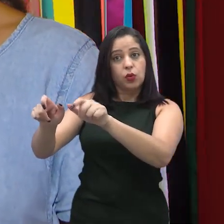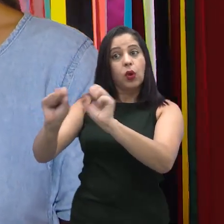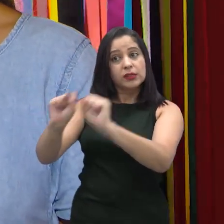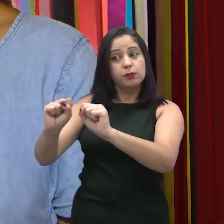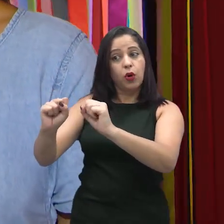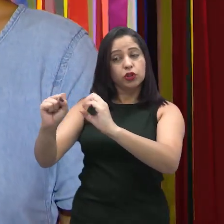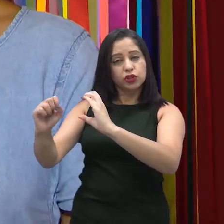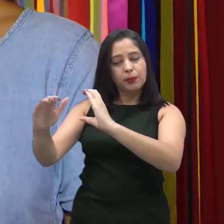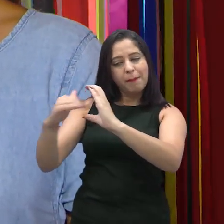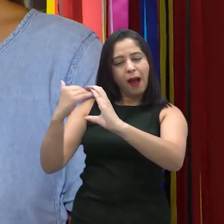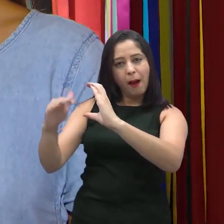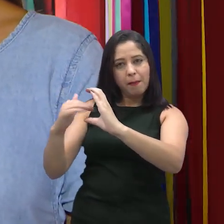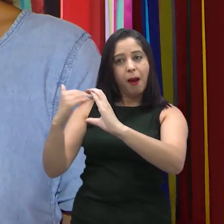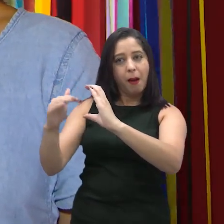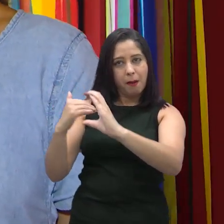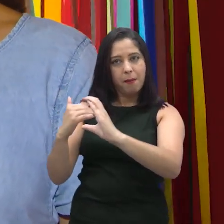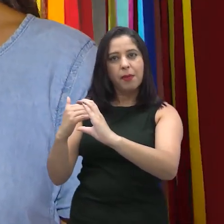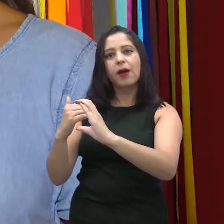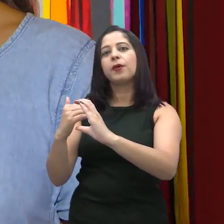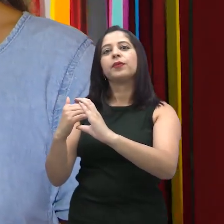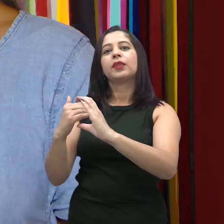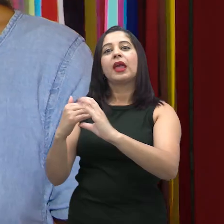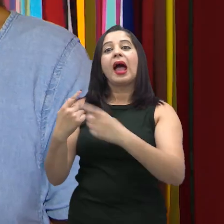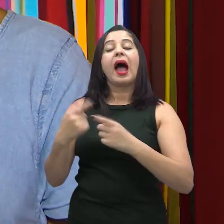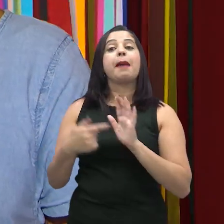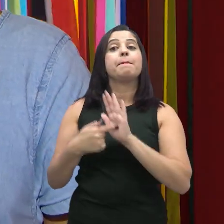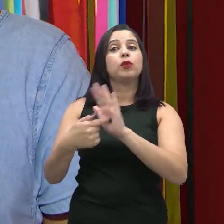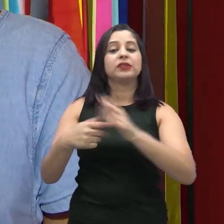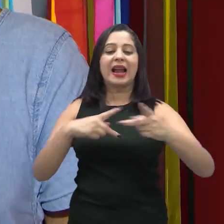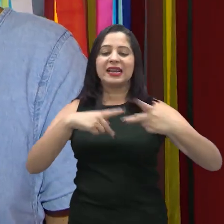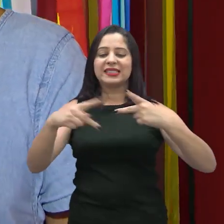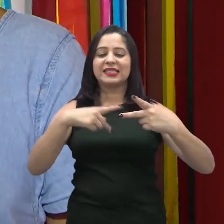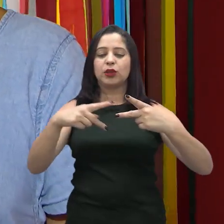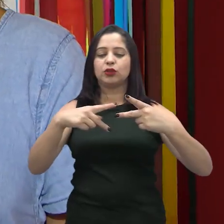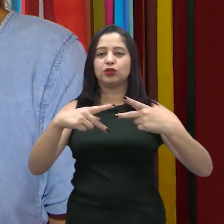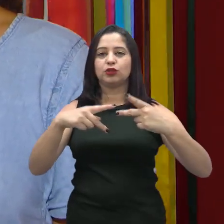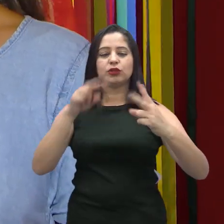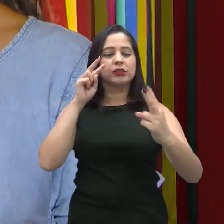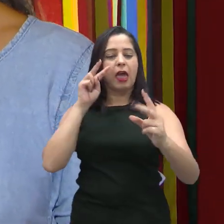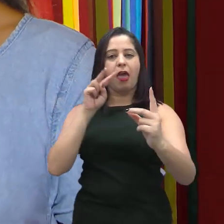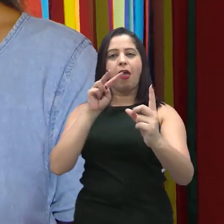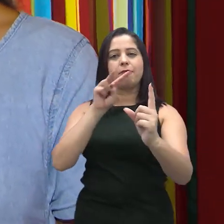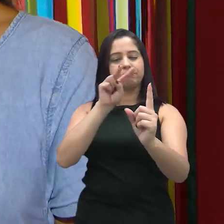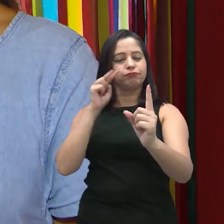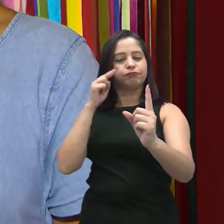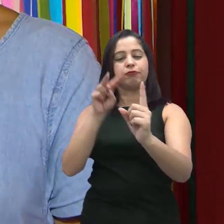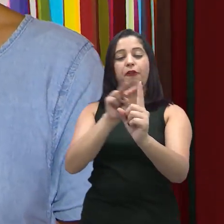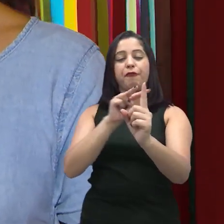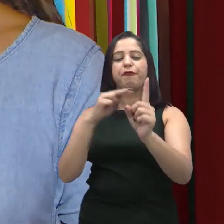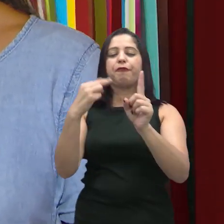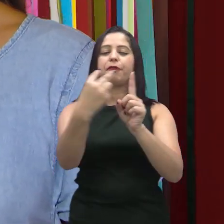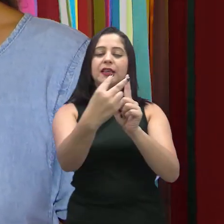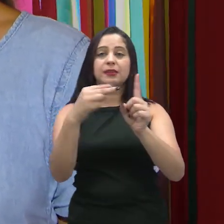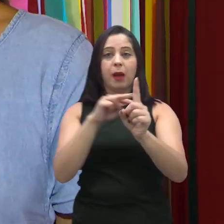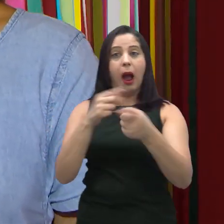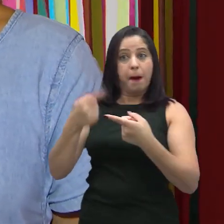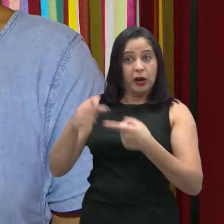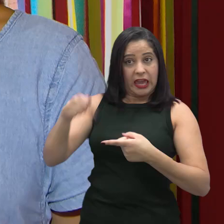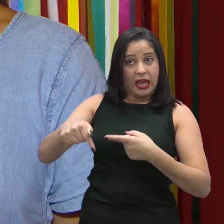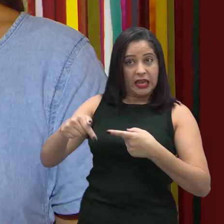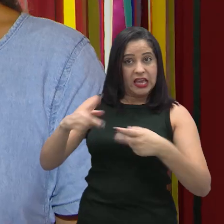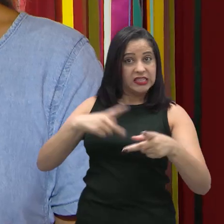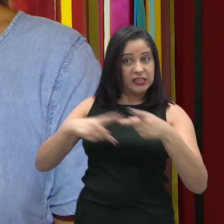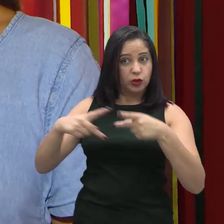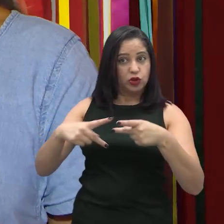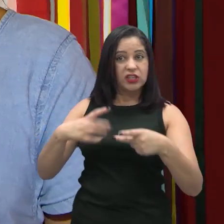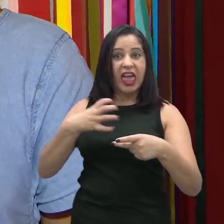dos Campos de uma forma diferenciada, né? Uma cidade multifacetada, polifônica. É